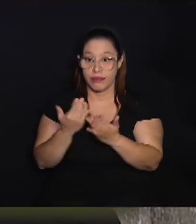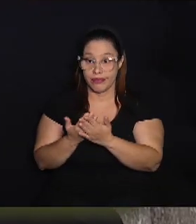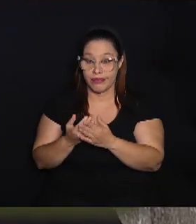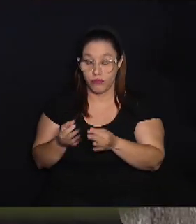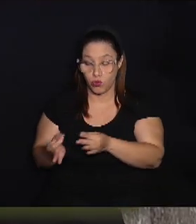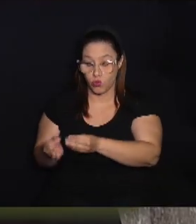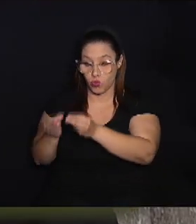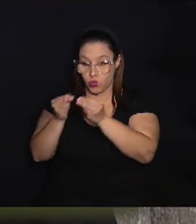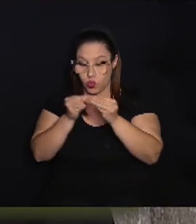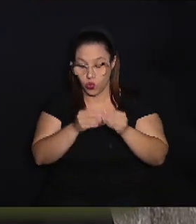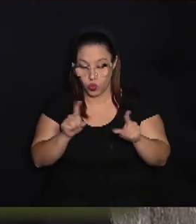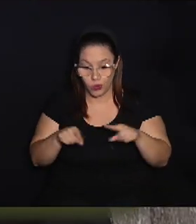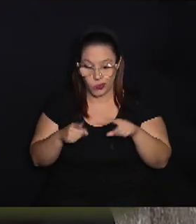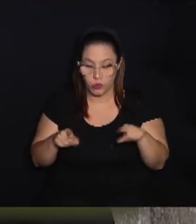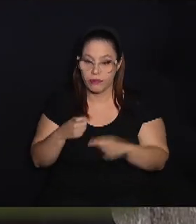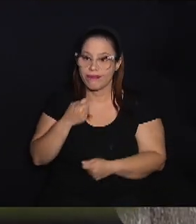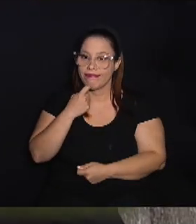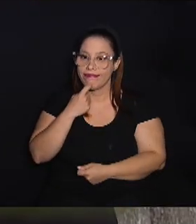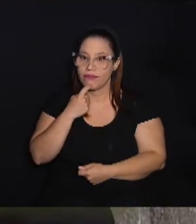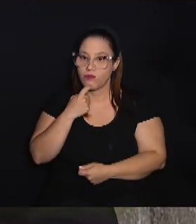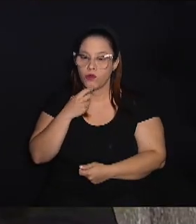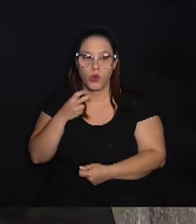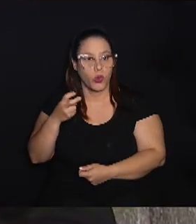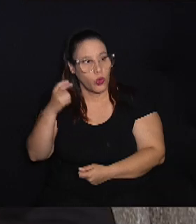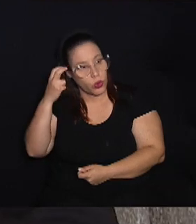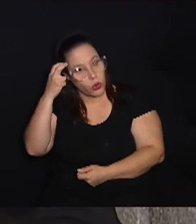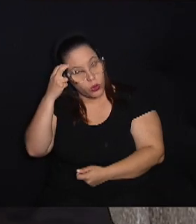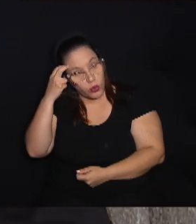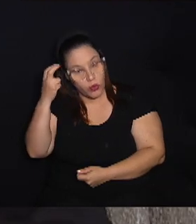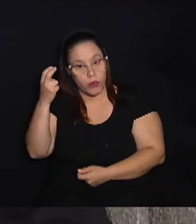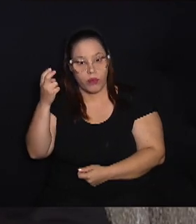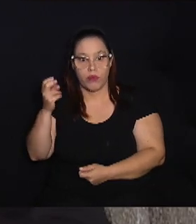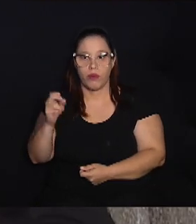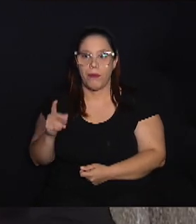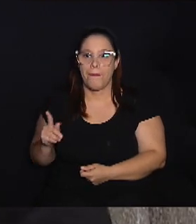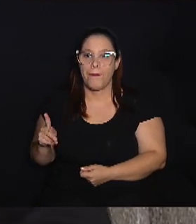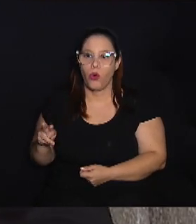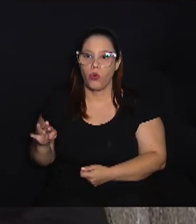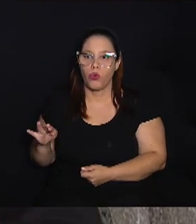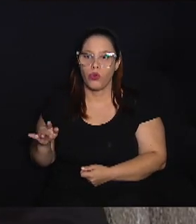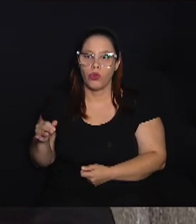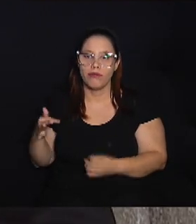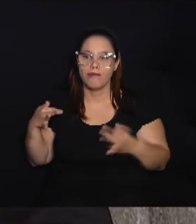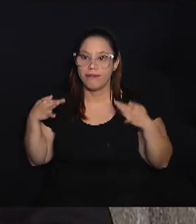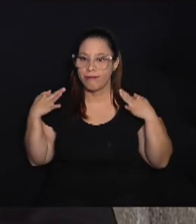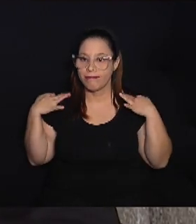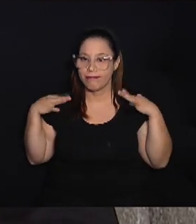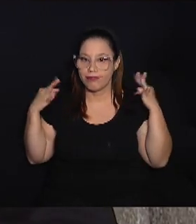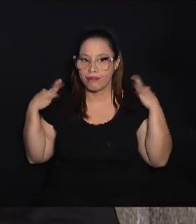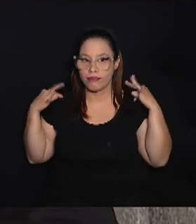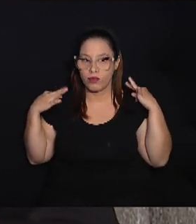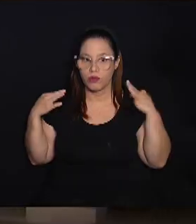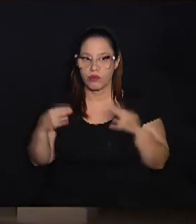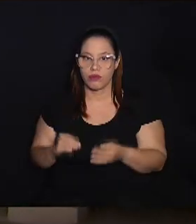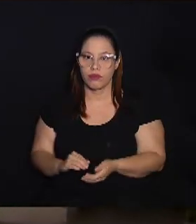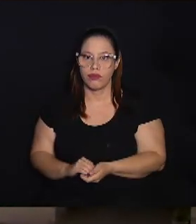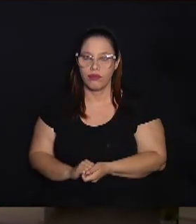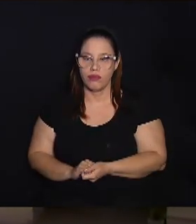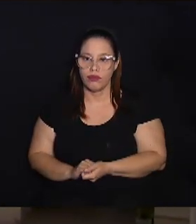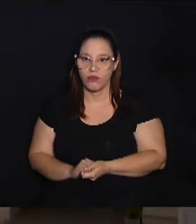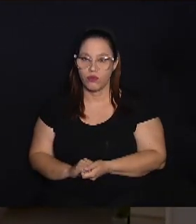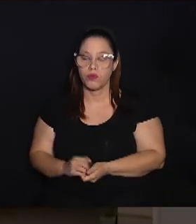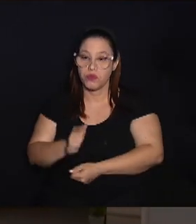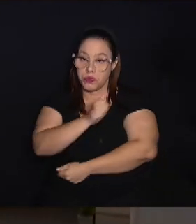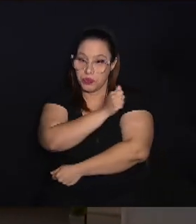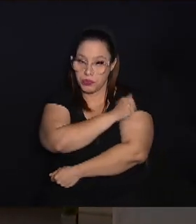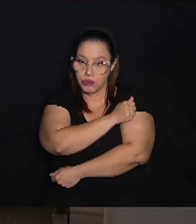maestro campineiro, é um dos pontos turísticos do município e atende atualmente 1.042 alunos. Os